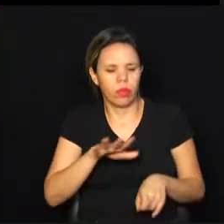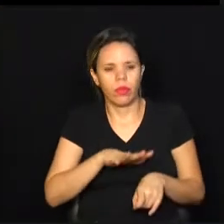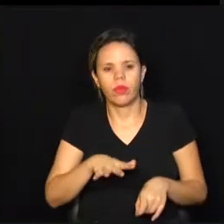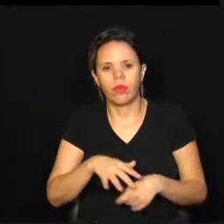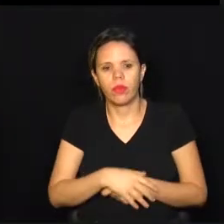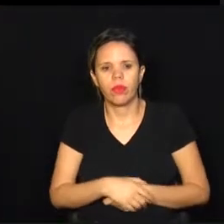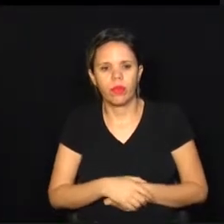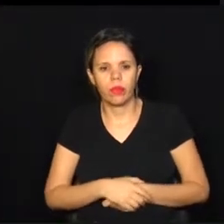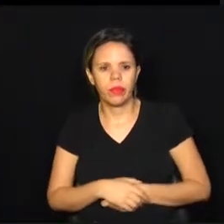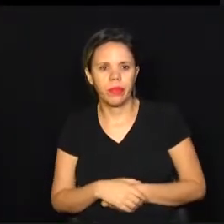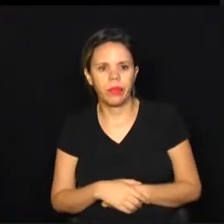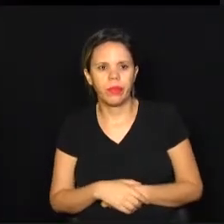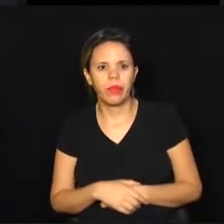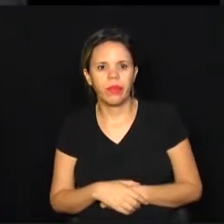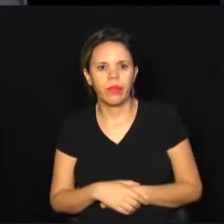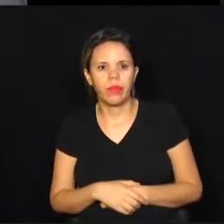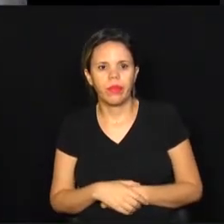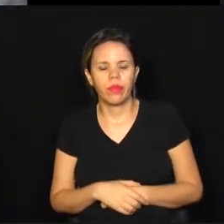ali.